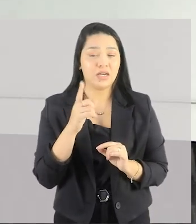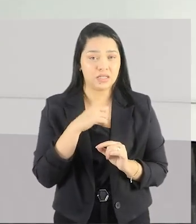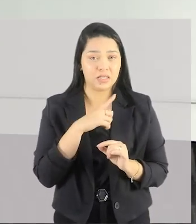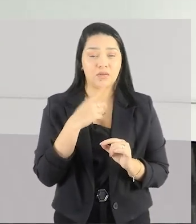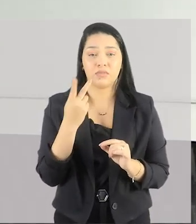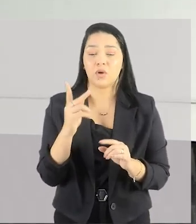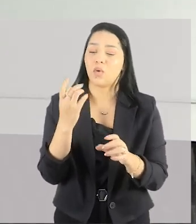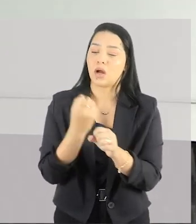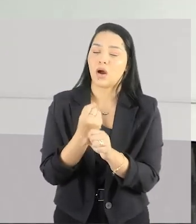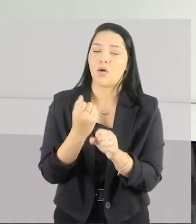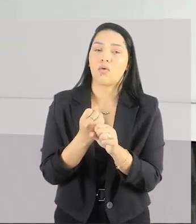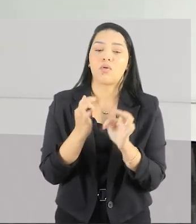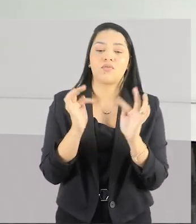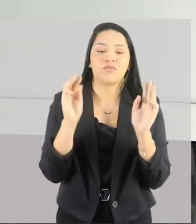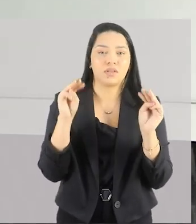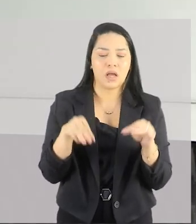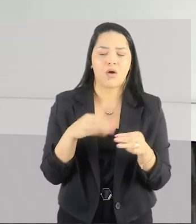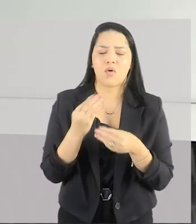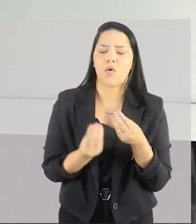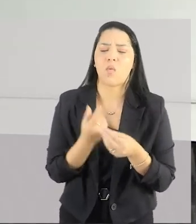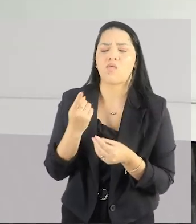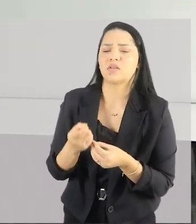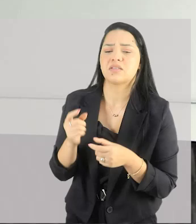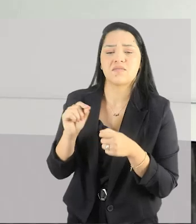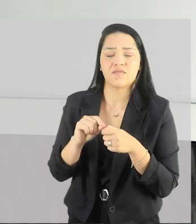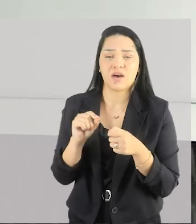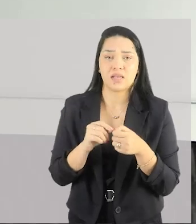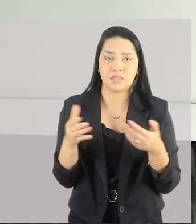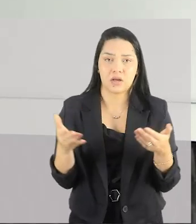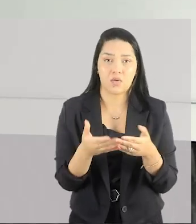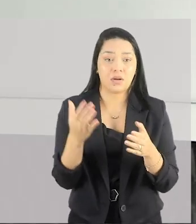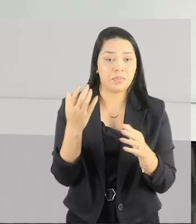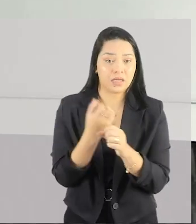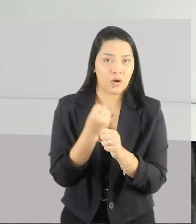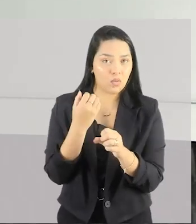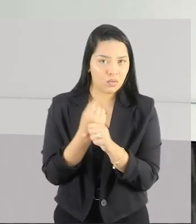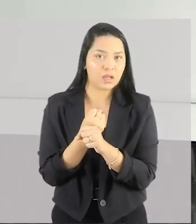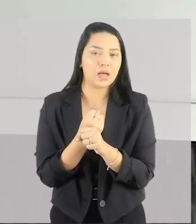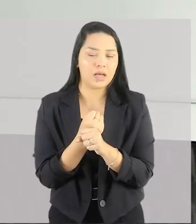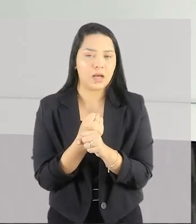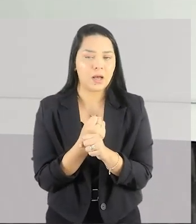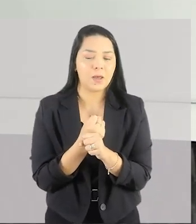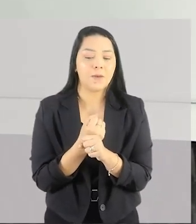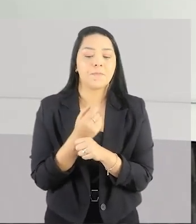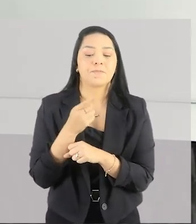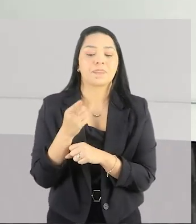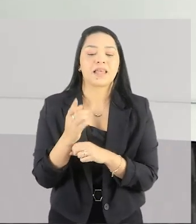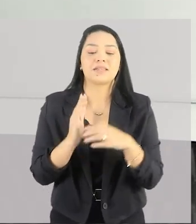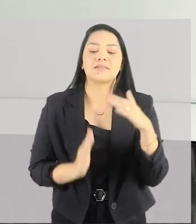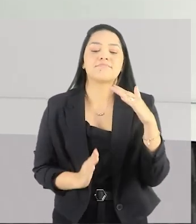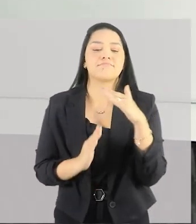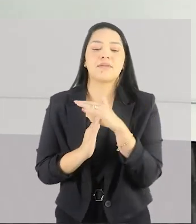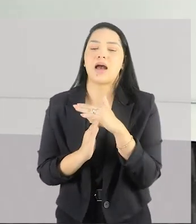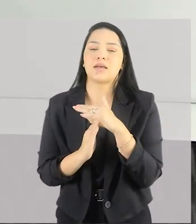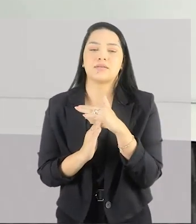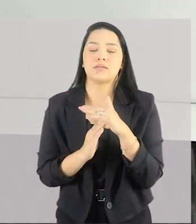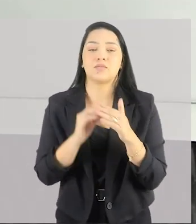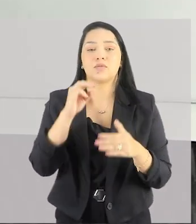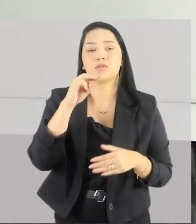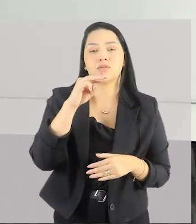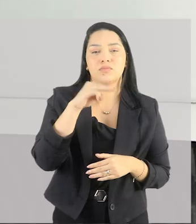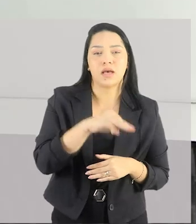seu cálculo final. Como é que você faz agora para calcular, certo, esse máximo divisor